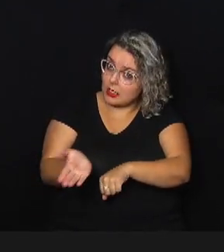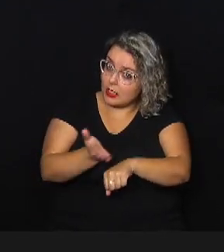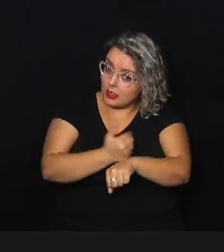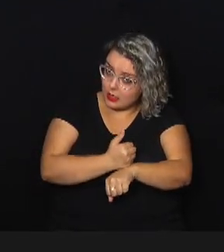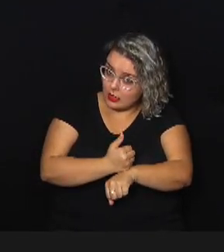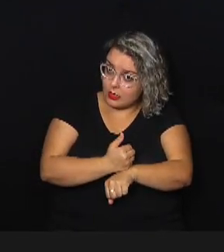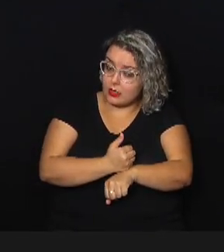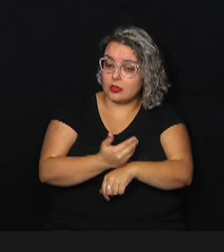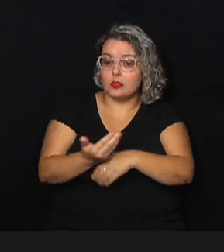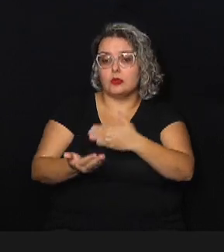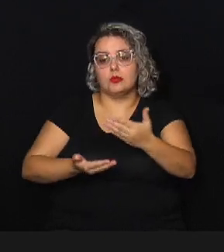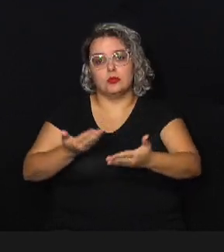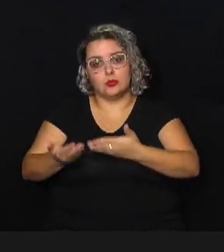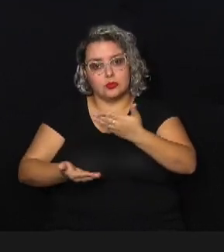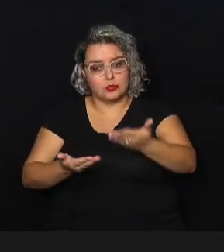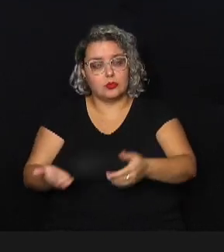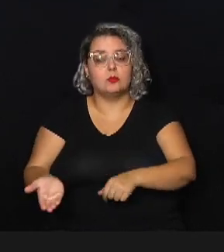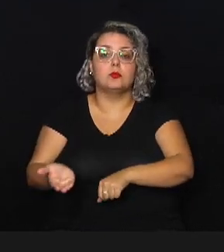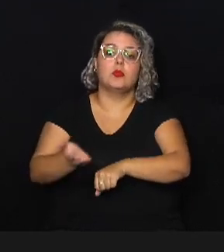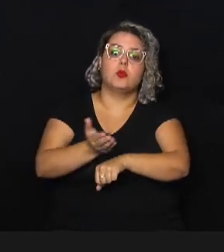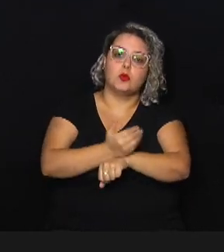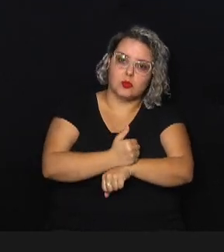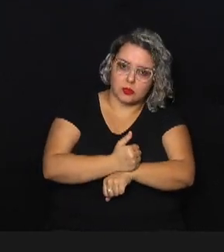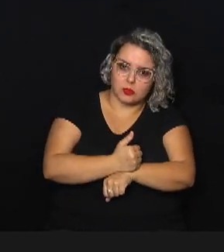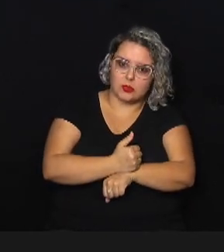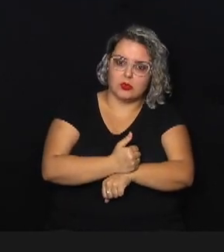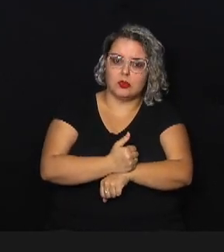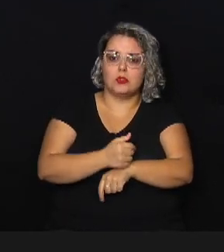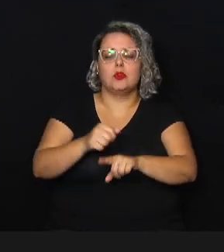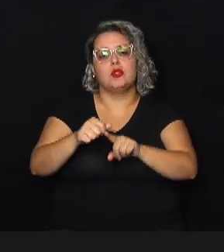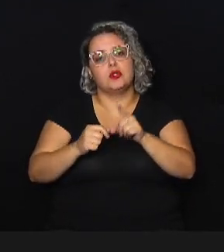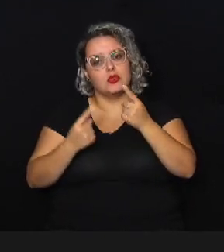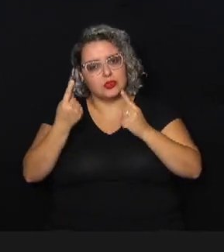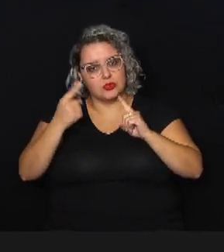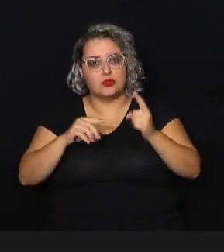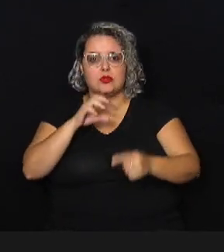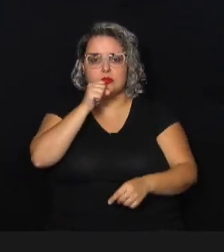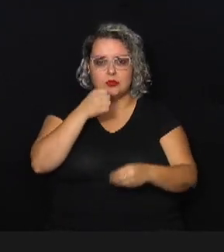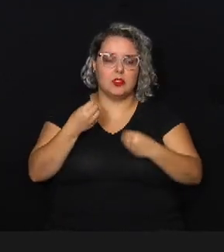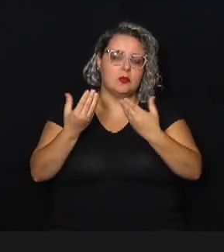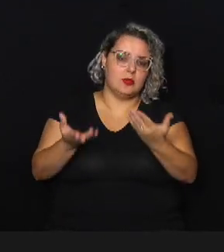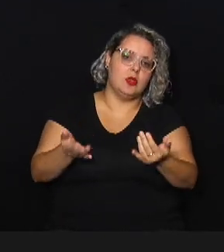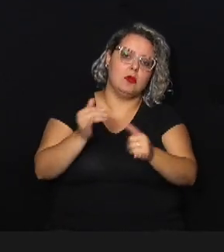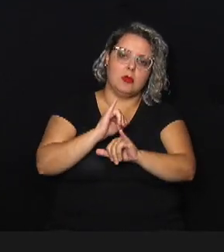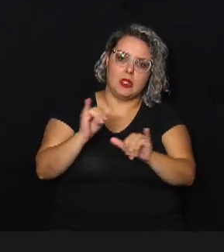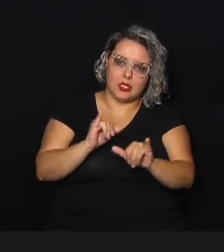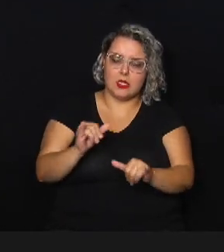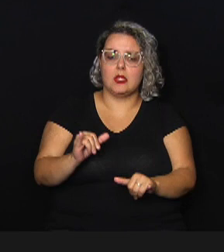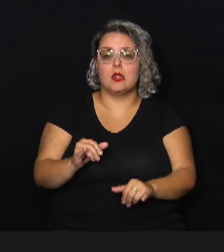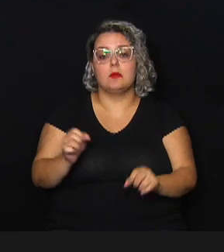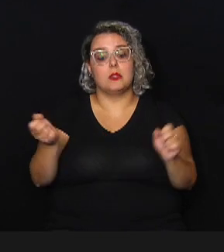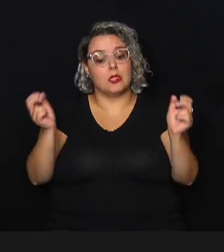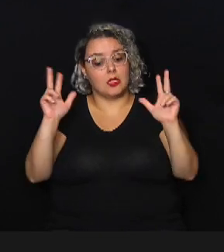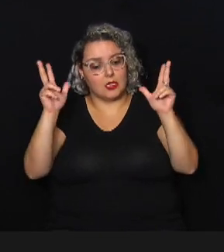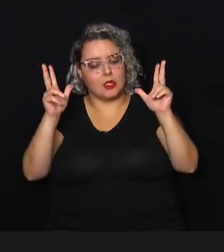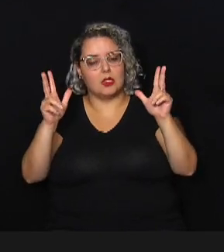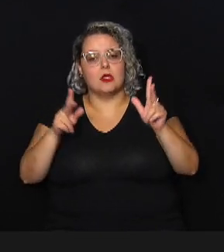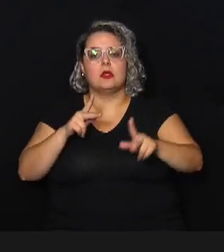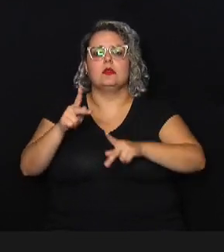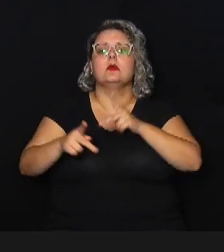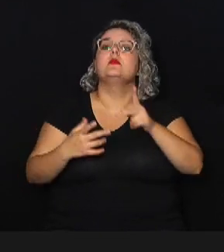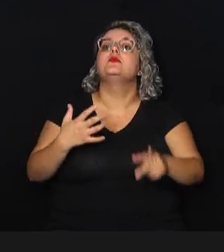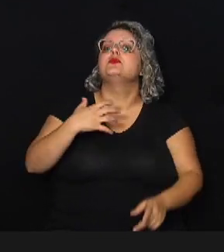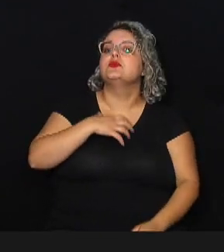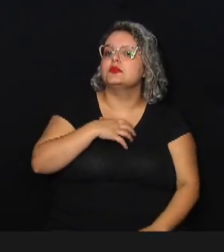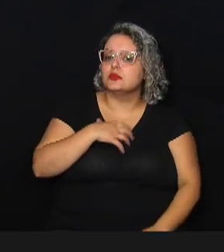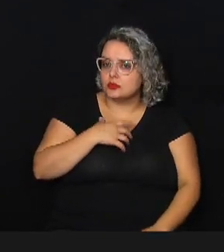o tratamento precoce, e esse mês do fevereiro laranja está aí, para a gente atentar a população aos sintomas da leucemia,